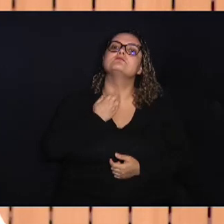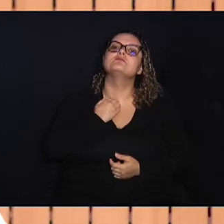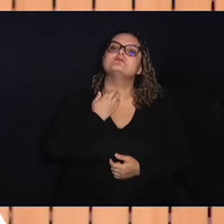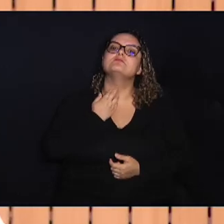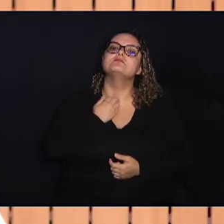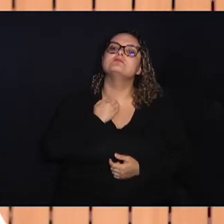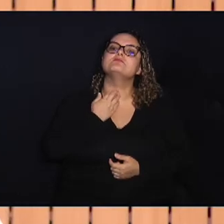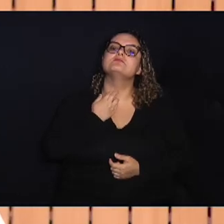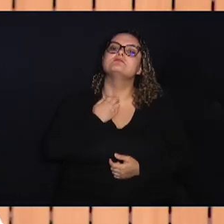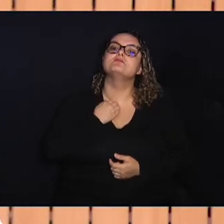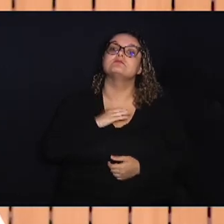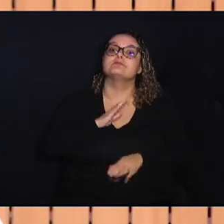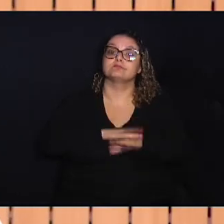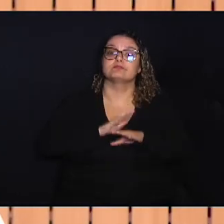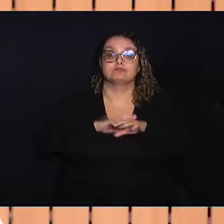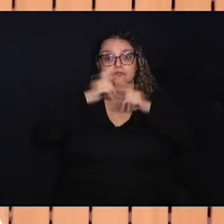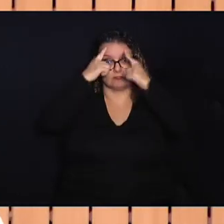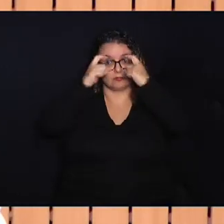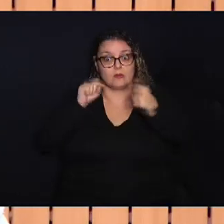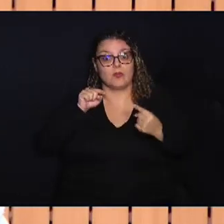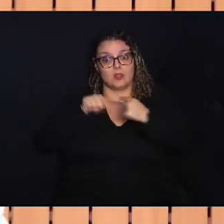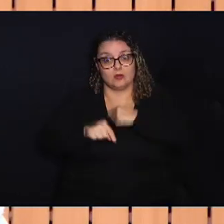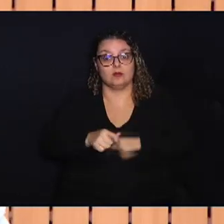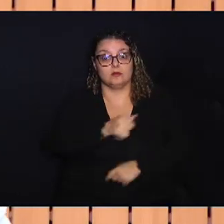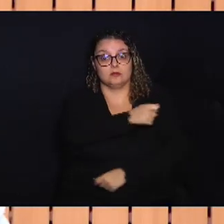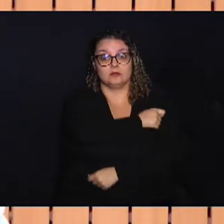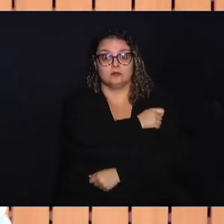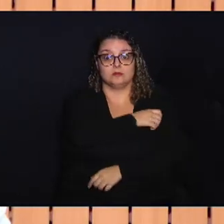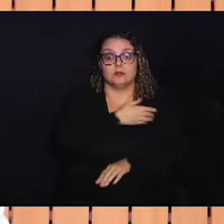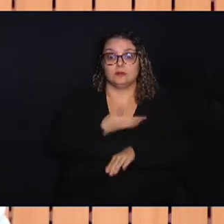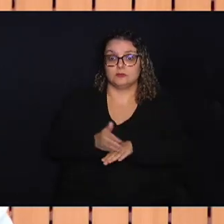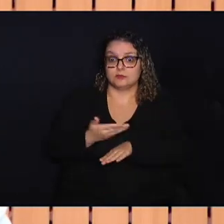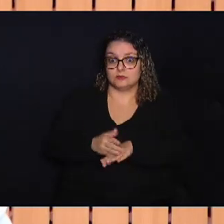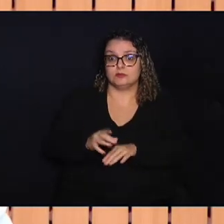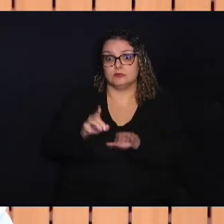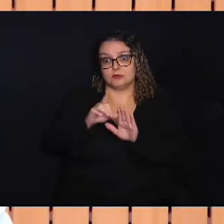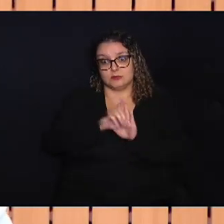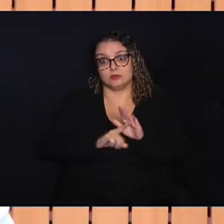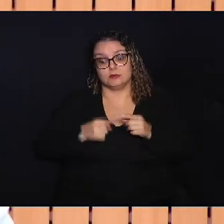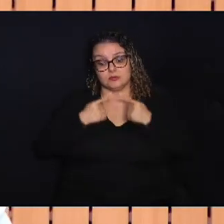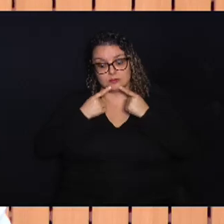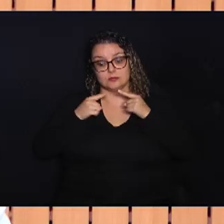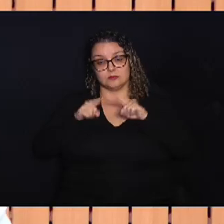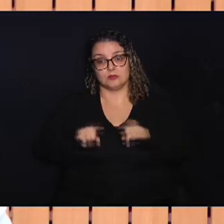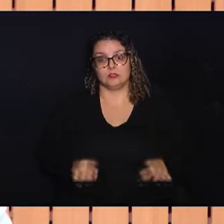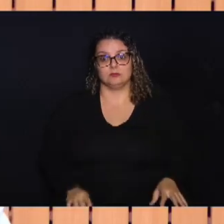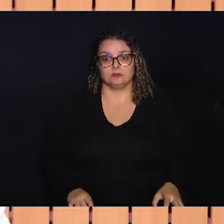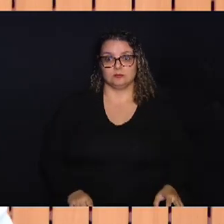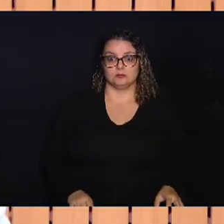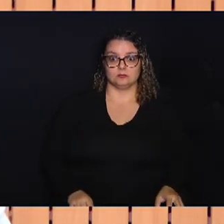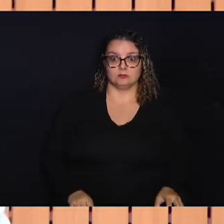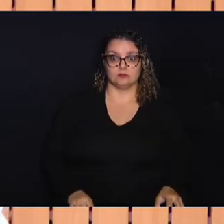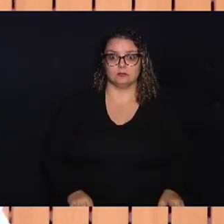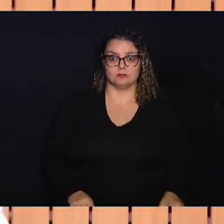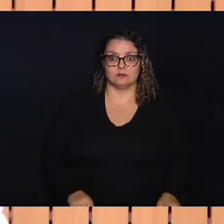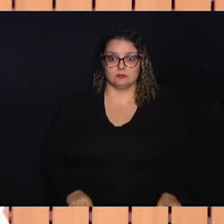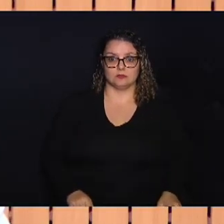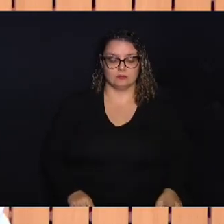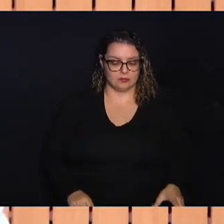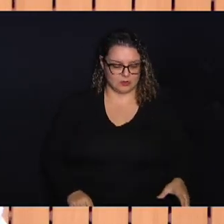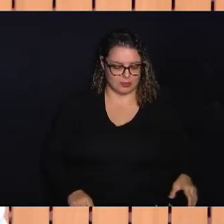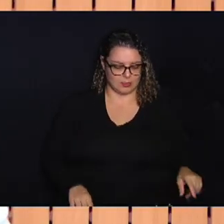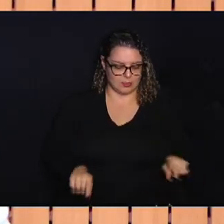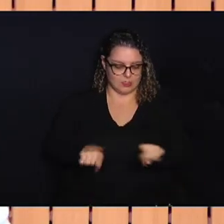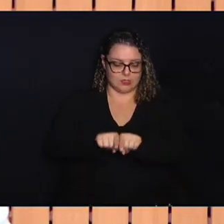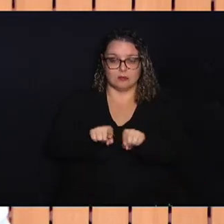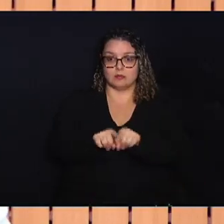que haja da violência contra os estudantes que estão exercendo o seu direito de protesto. Também quero comentar